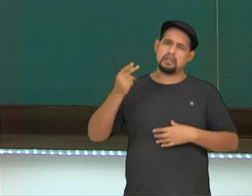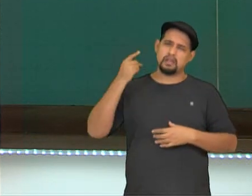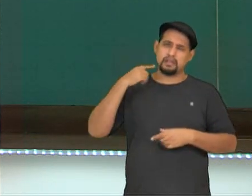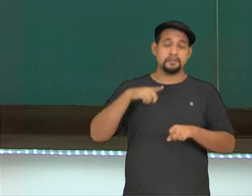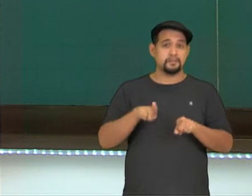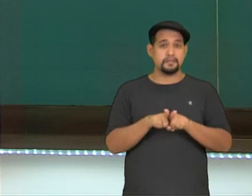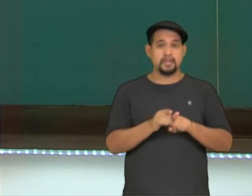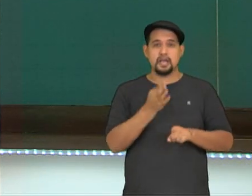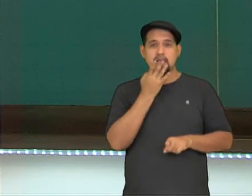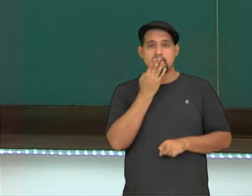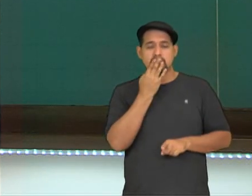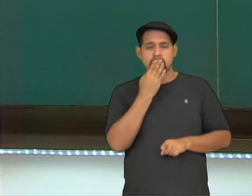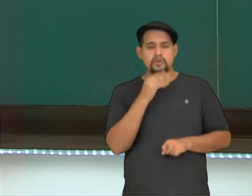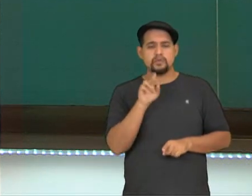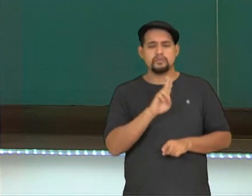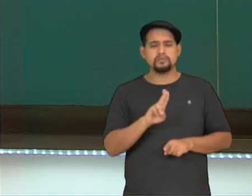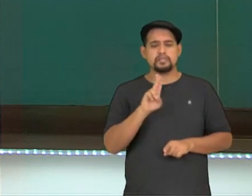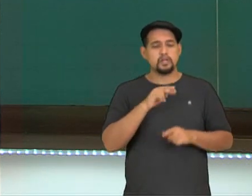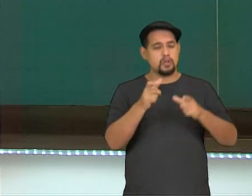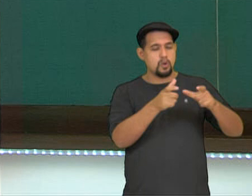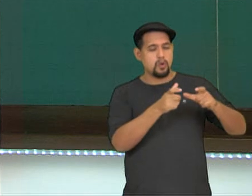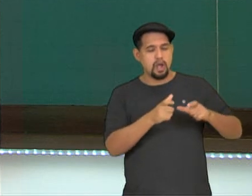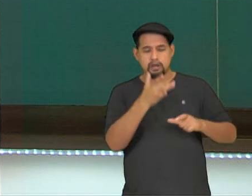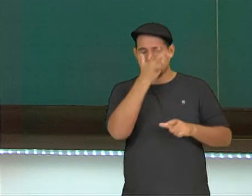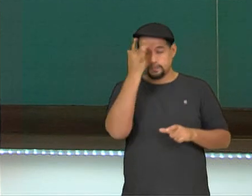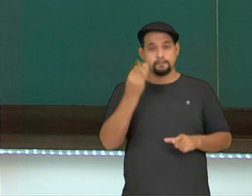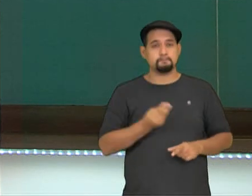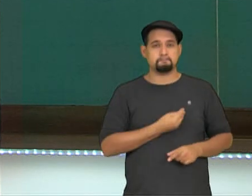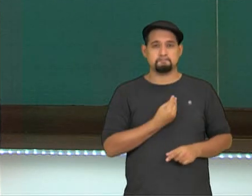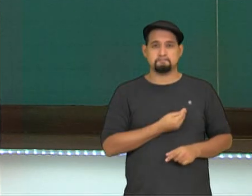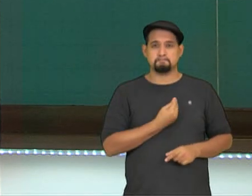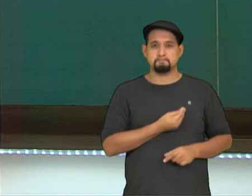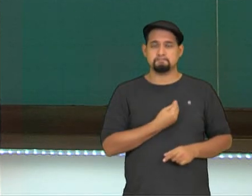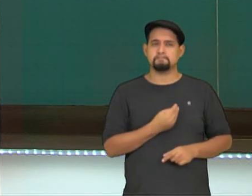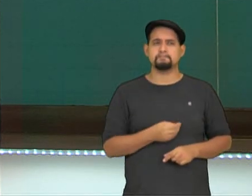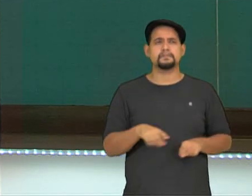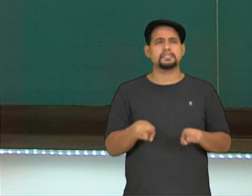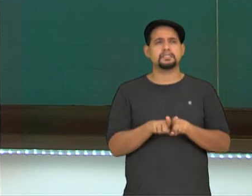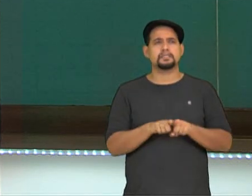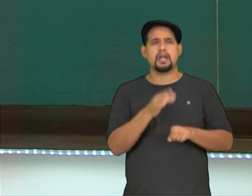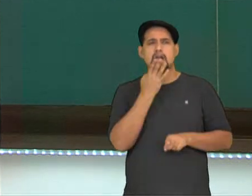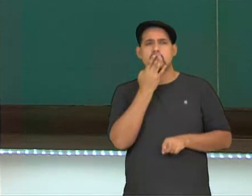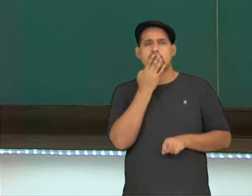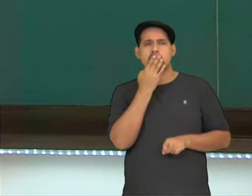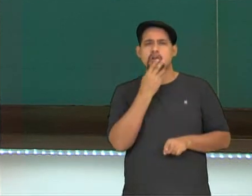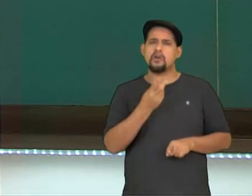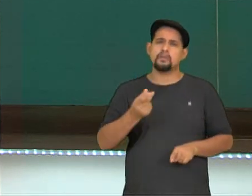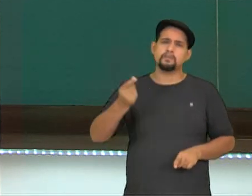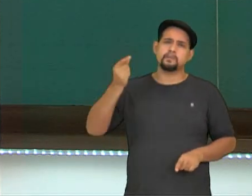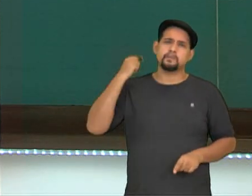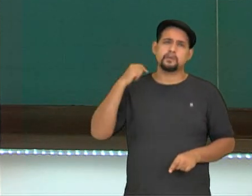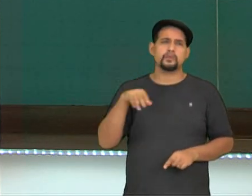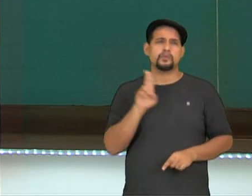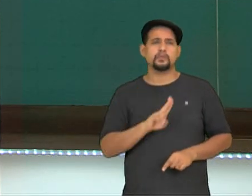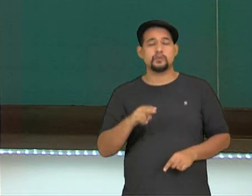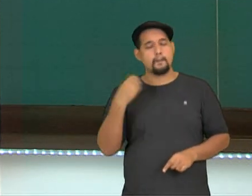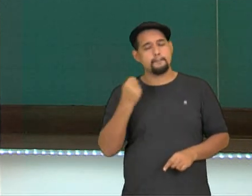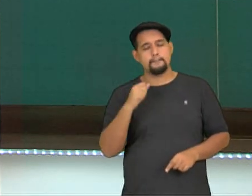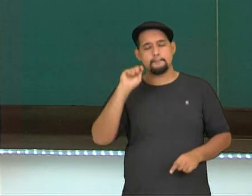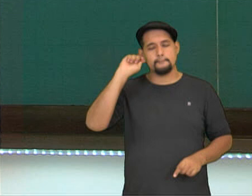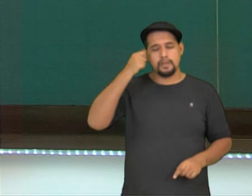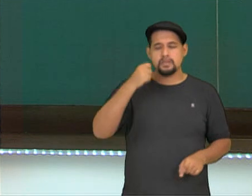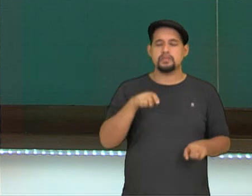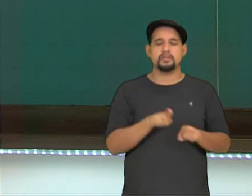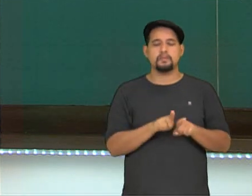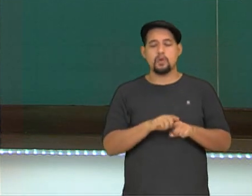assim. A cor era interpretada conforme o local que a pessoa vivia. Nós vimos também as cores da antiguidade. As cores da antiguidade, nós vimos o preto, nós vimos o branco, nós vimos